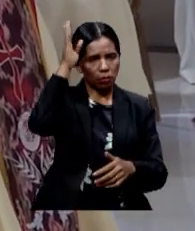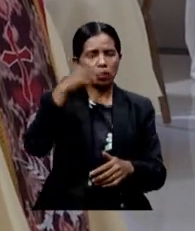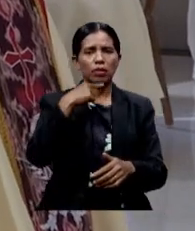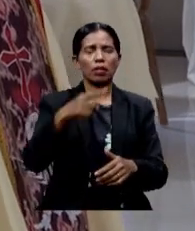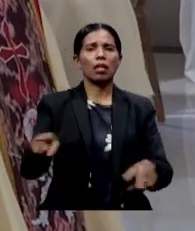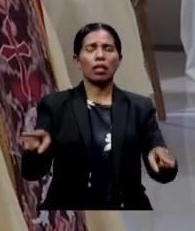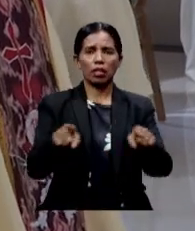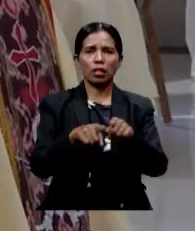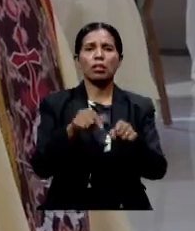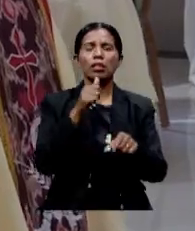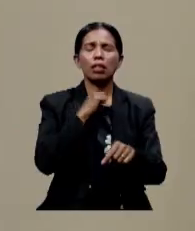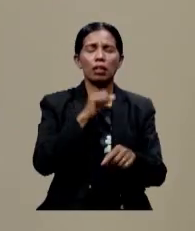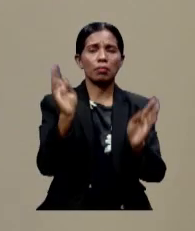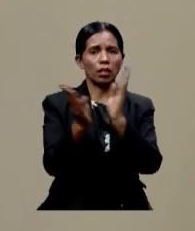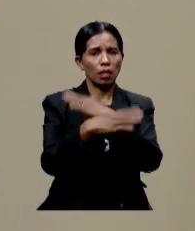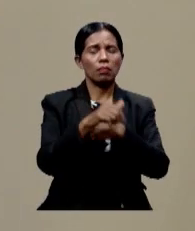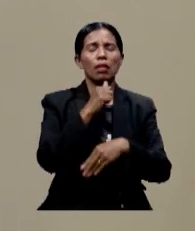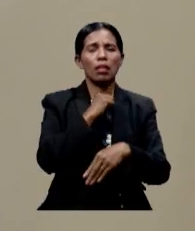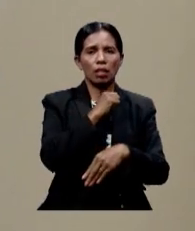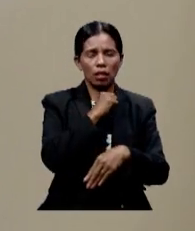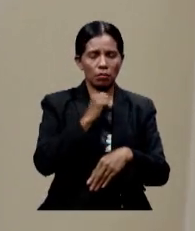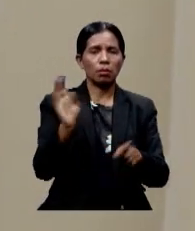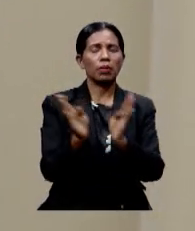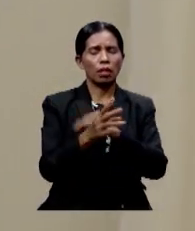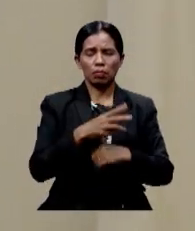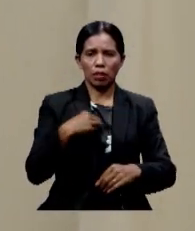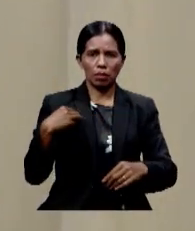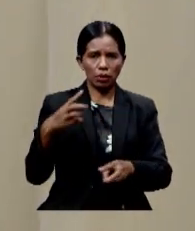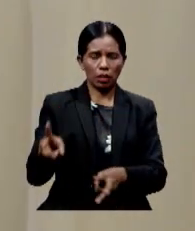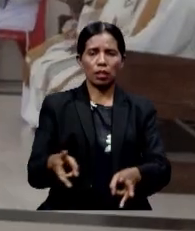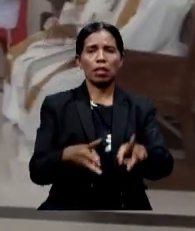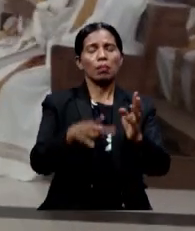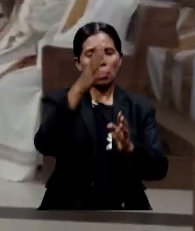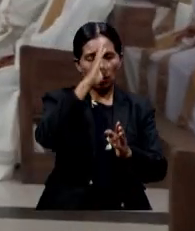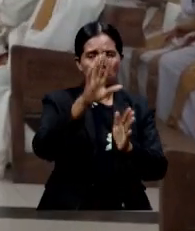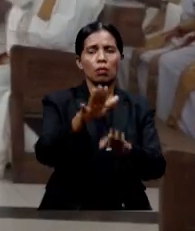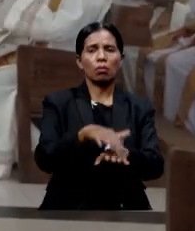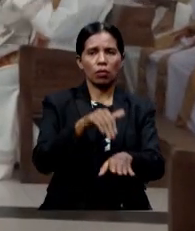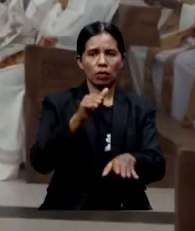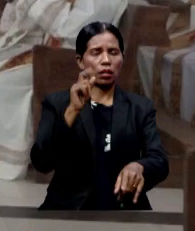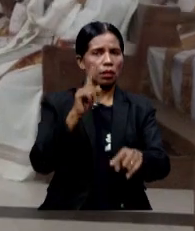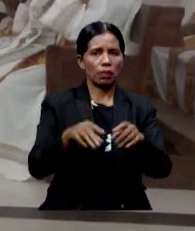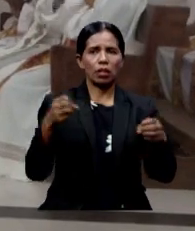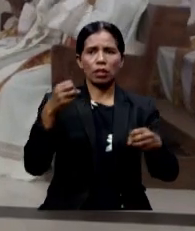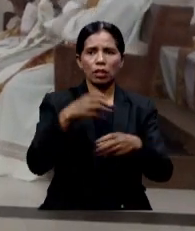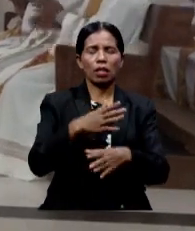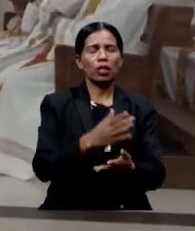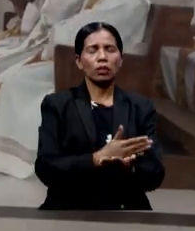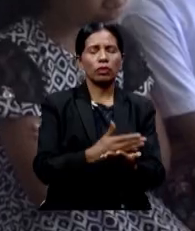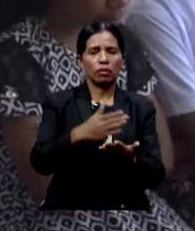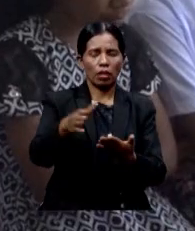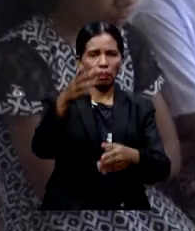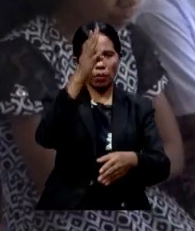no madrene, dalan ida nebe na maroma krasik makbolu, tambane kita tau ka tu haklaken maroma knilian